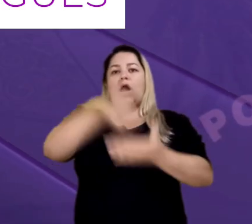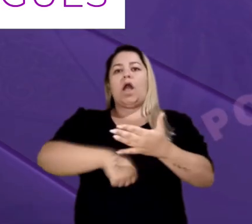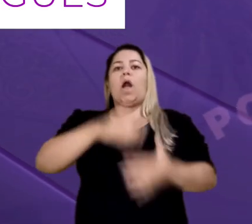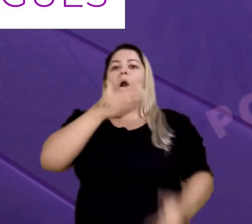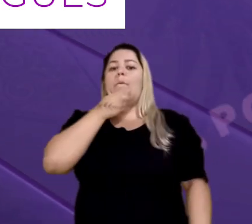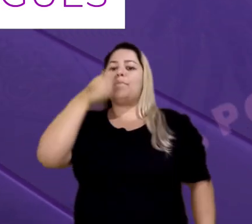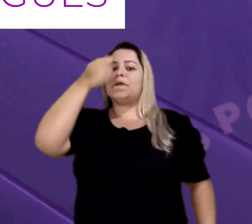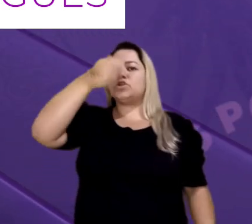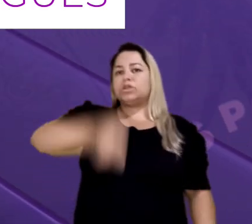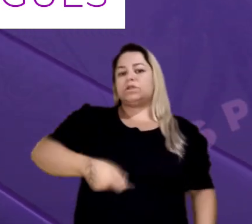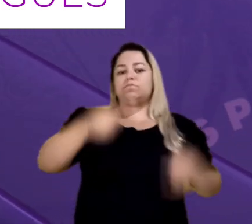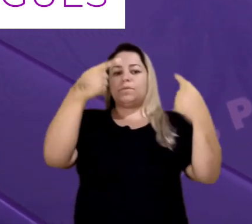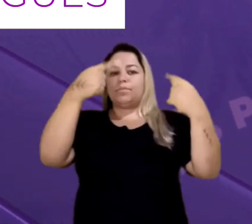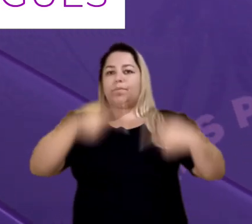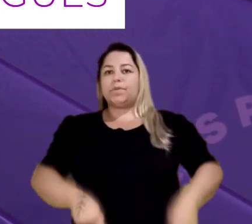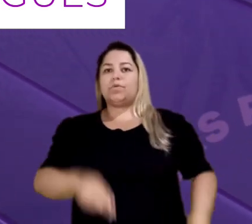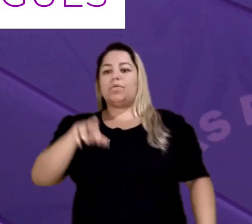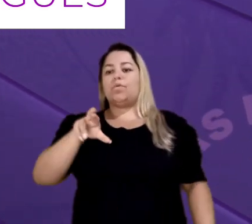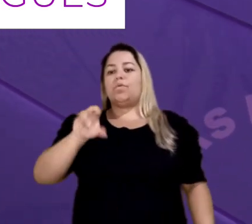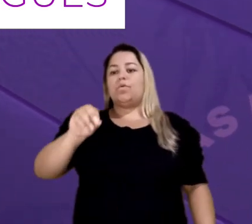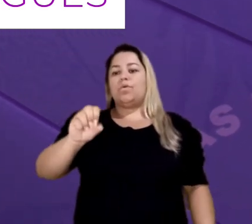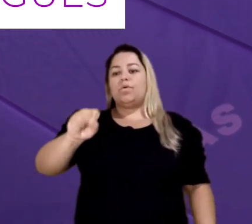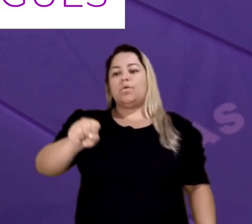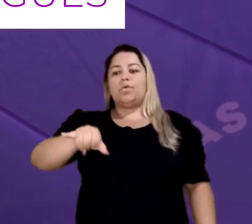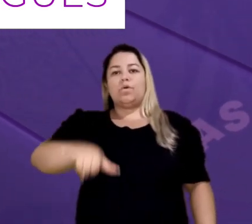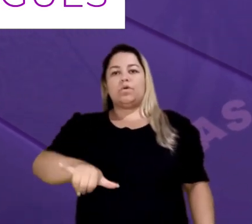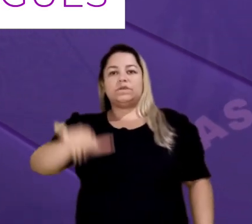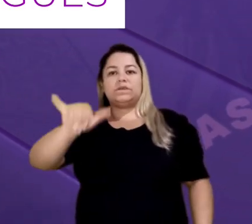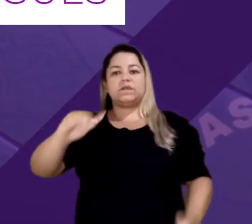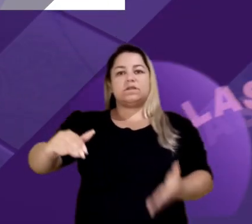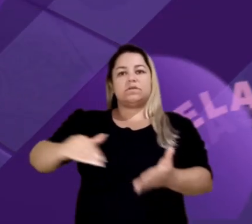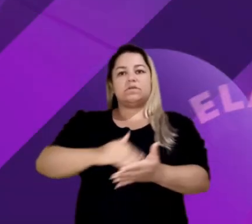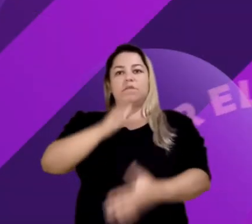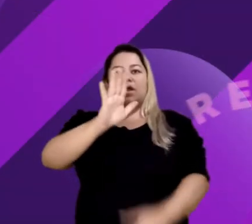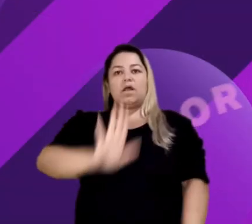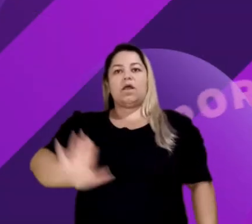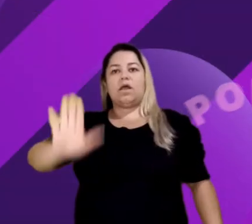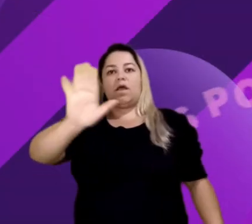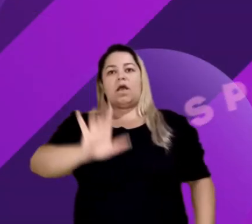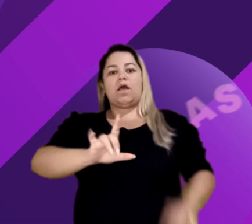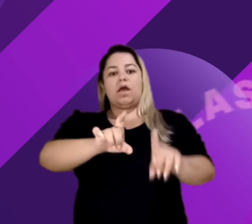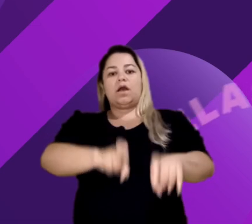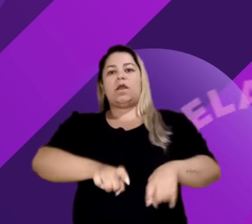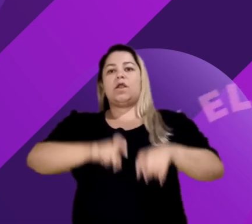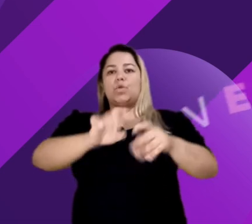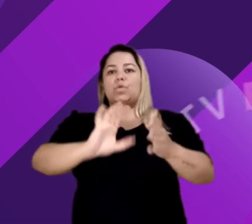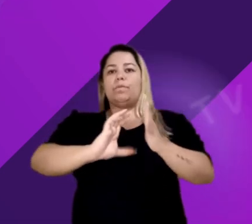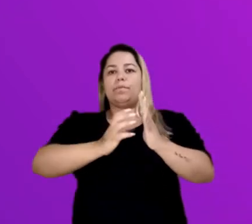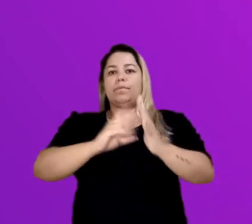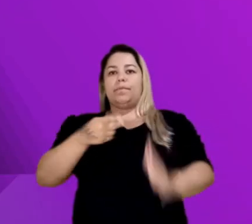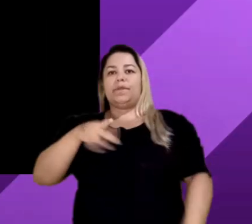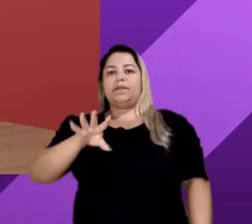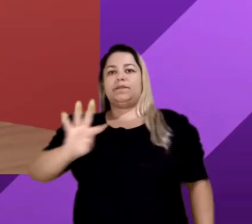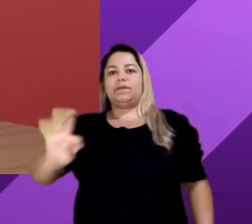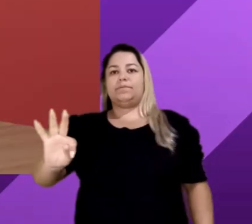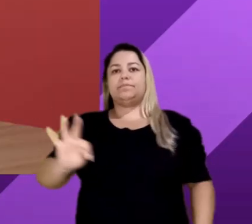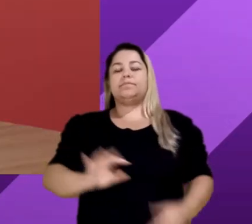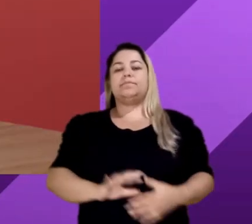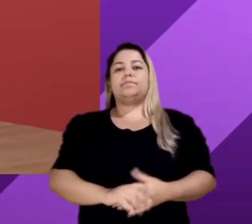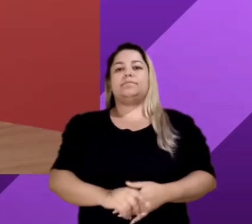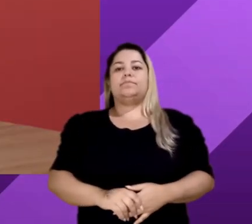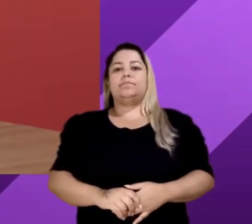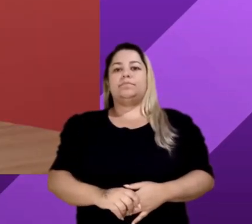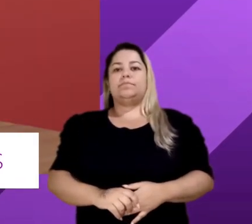política, com Rose Rodrigues, secretária nacional agrária do Partido dos Trabalhadores. Acho